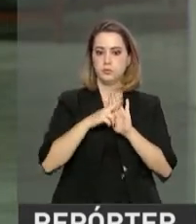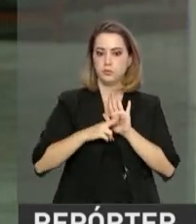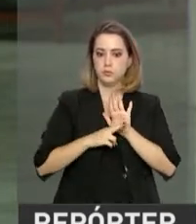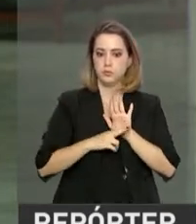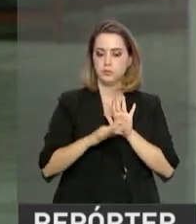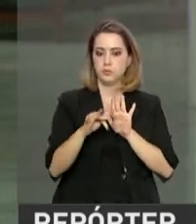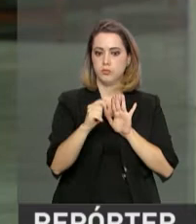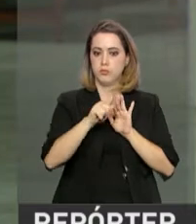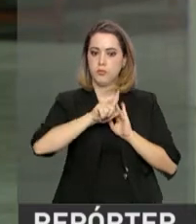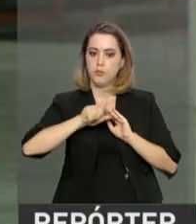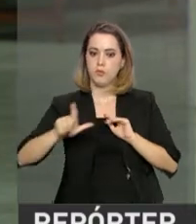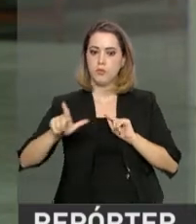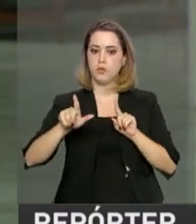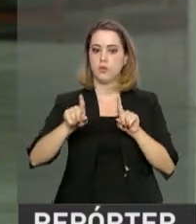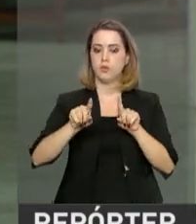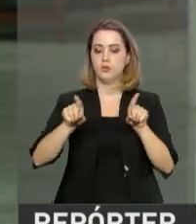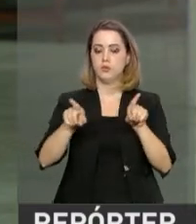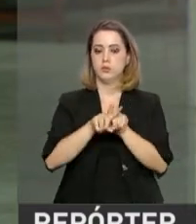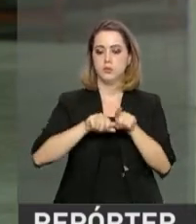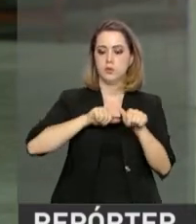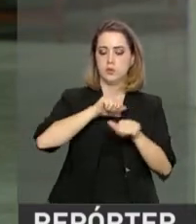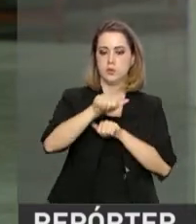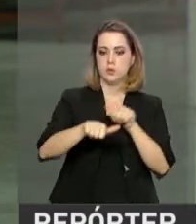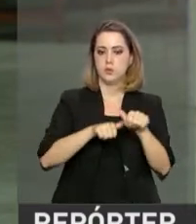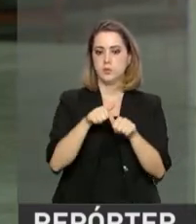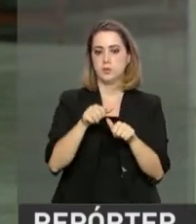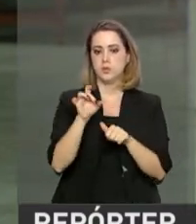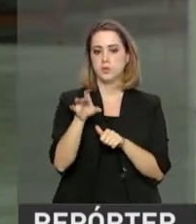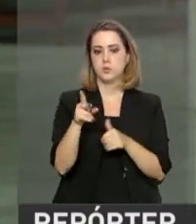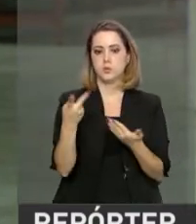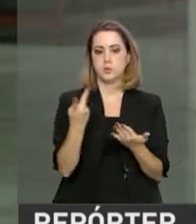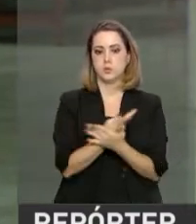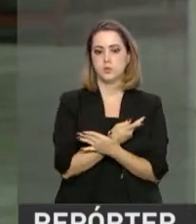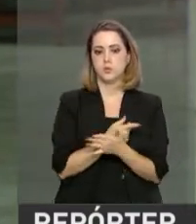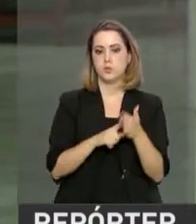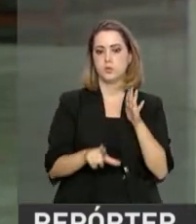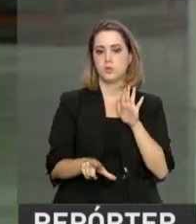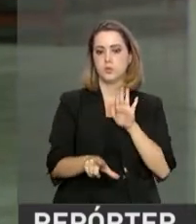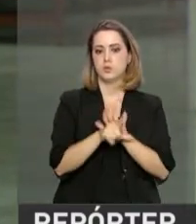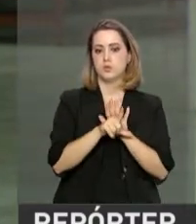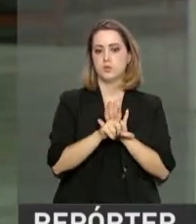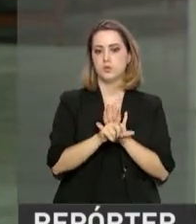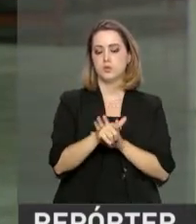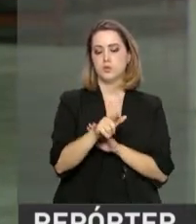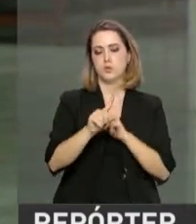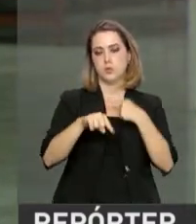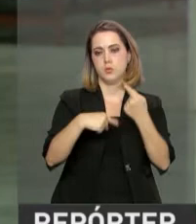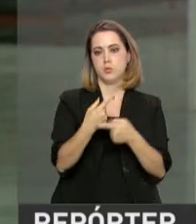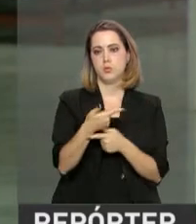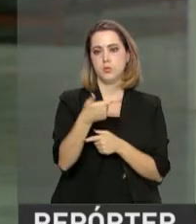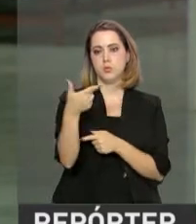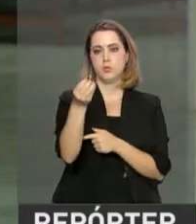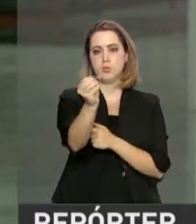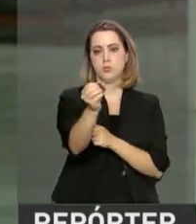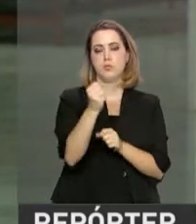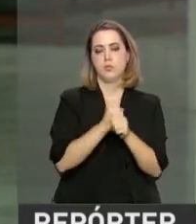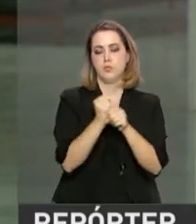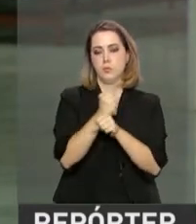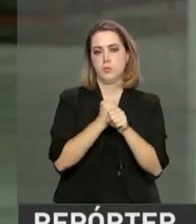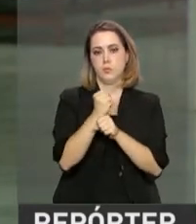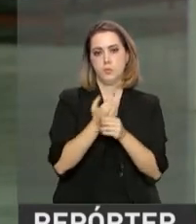durar 20 anos e mudança só poderão ocorrer na lei a partir do décimo ano de vigência